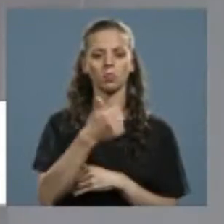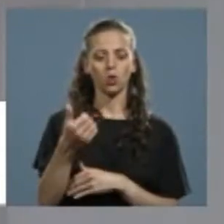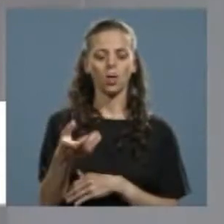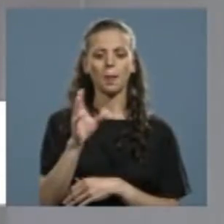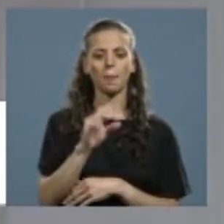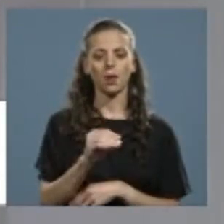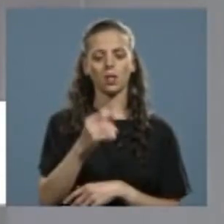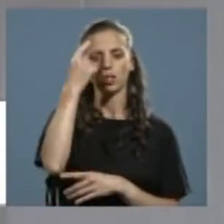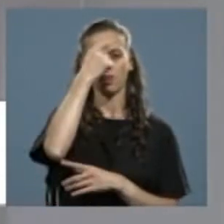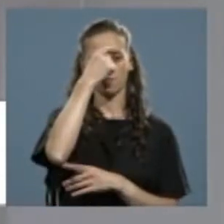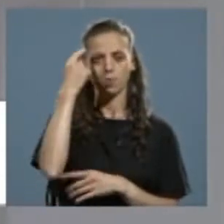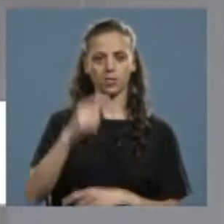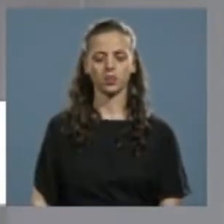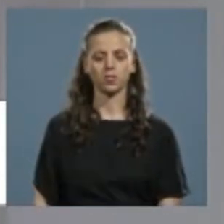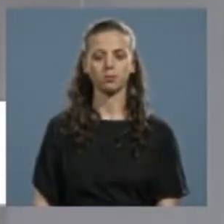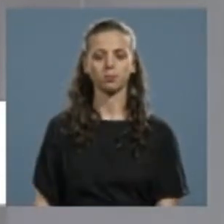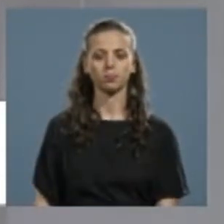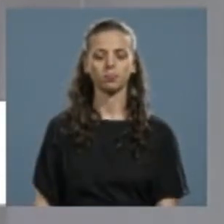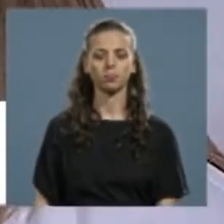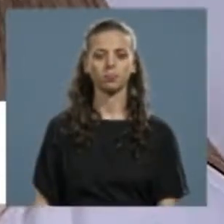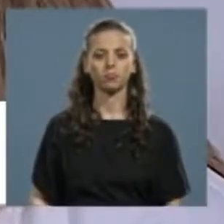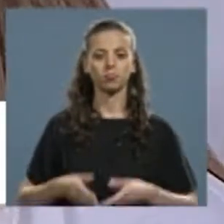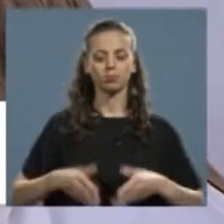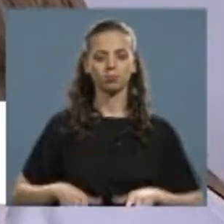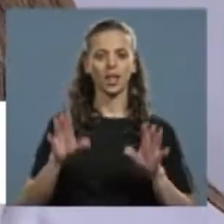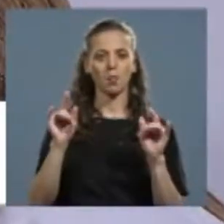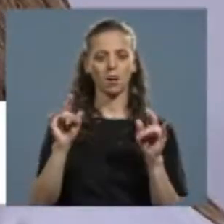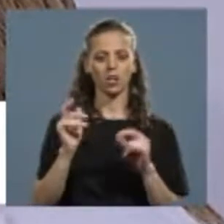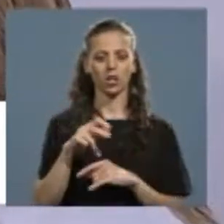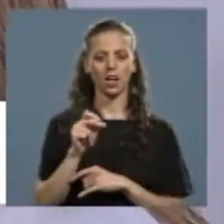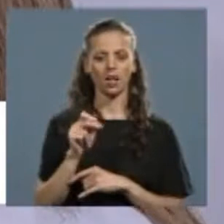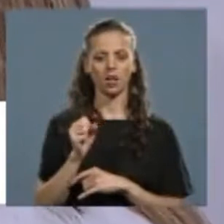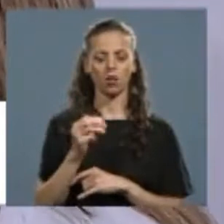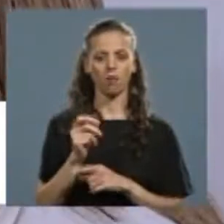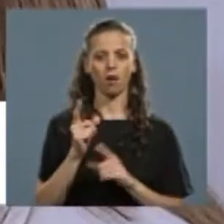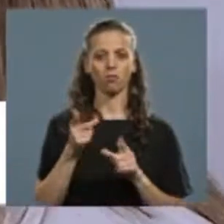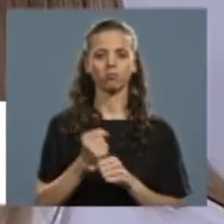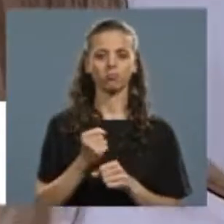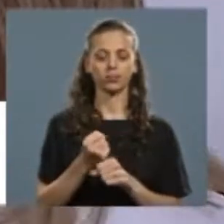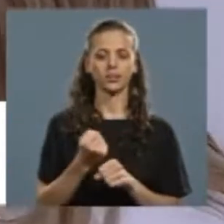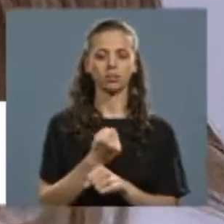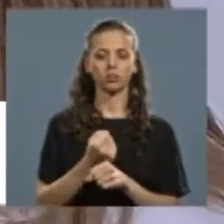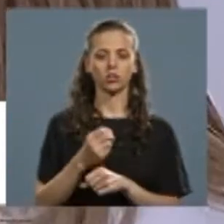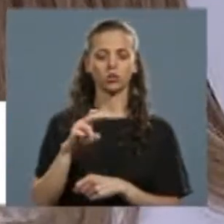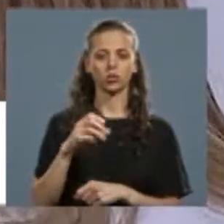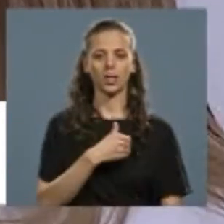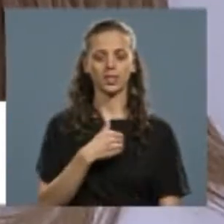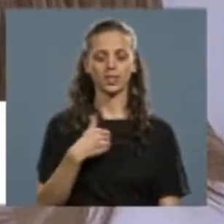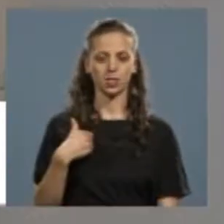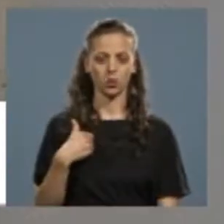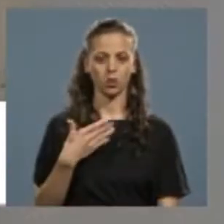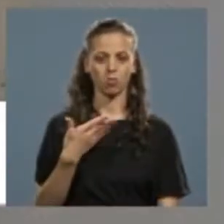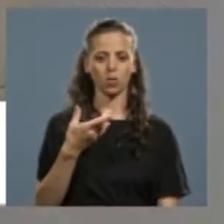na enfermagem. Natural da Camacha, Ana Gouveia iniciou a carreira no Serviço Regional de Saúde